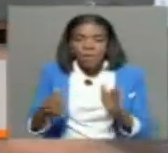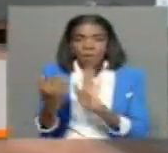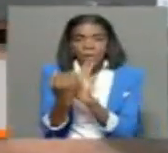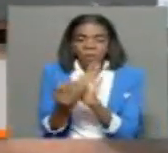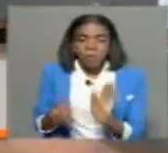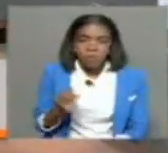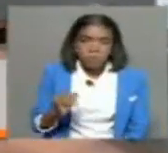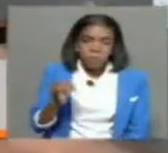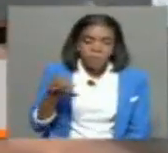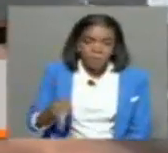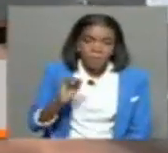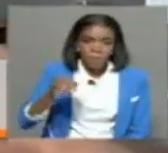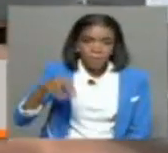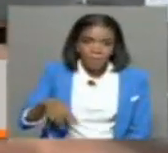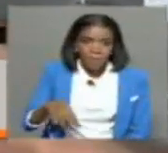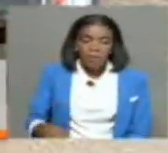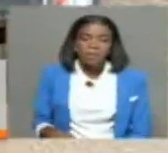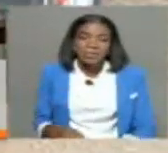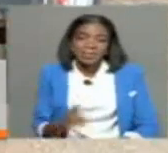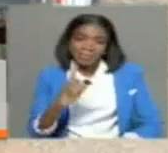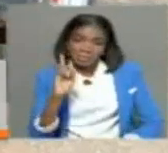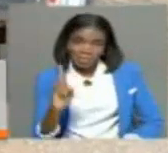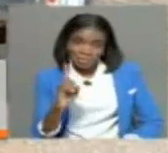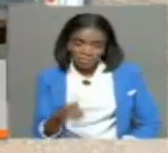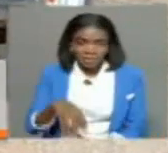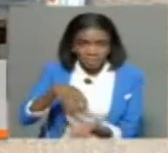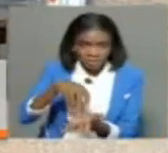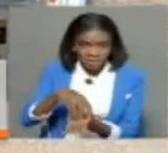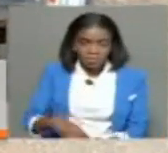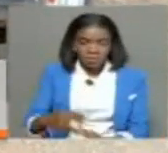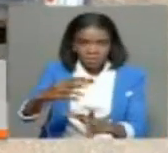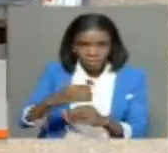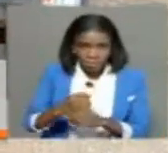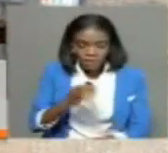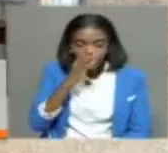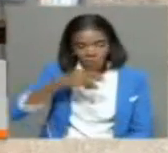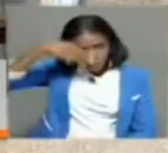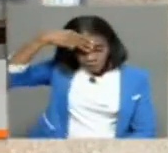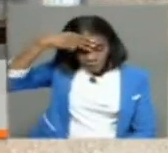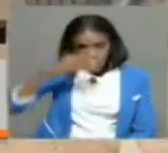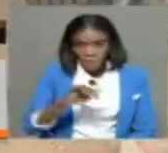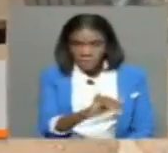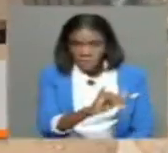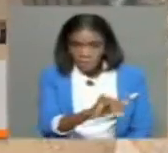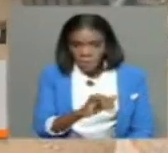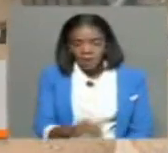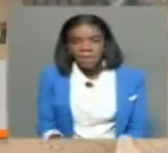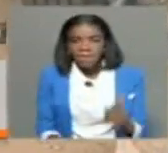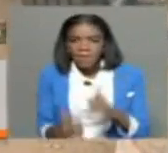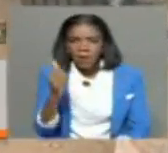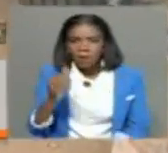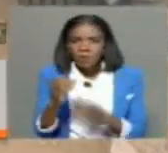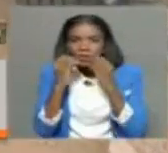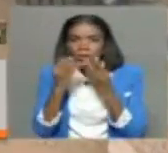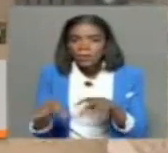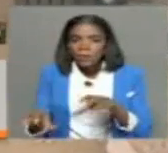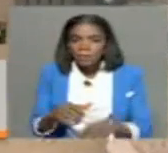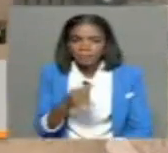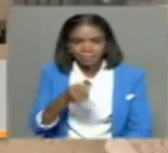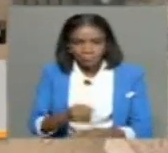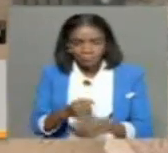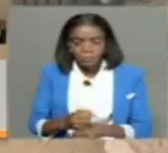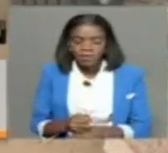municípios, todos os 6 municípios da província, conseguiram receber esses kits e onde eles próprios conseguem fazer este trabalho